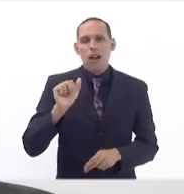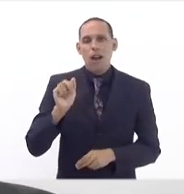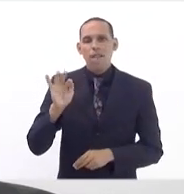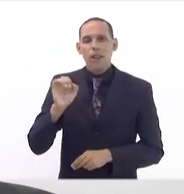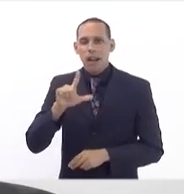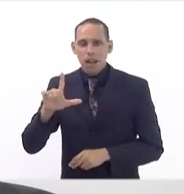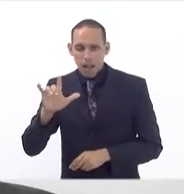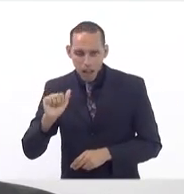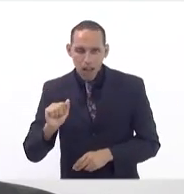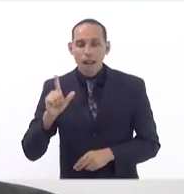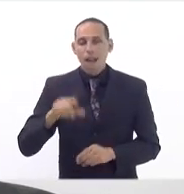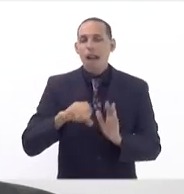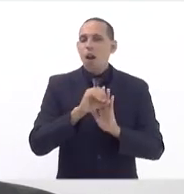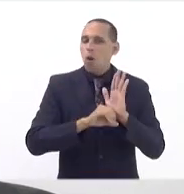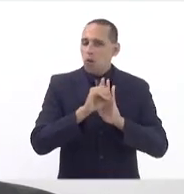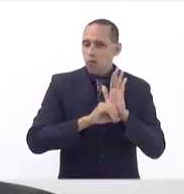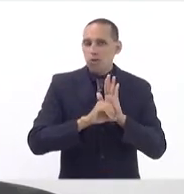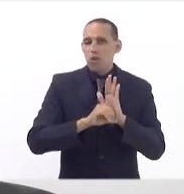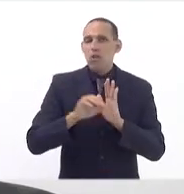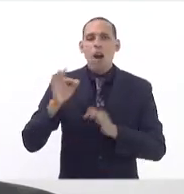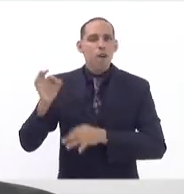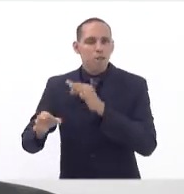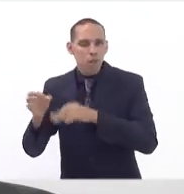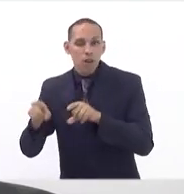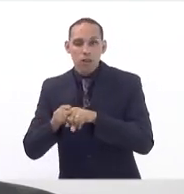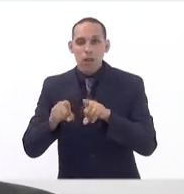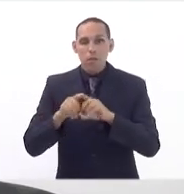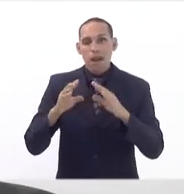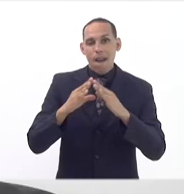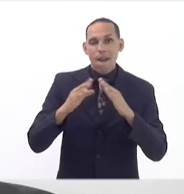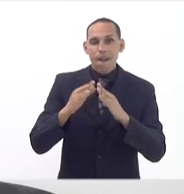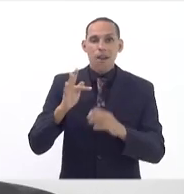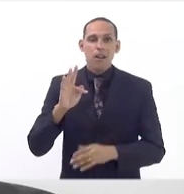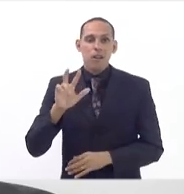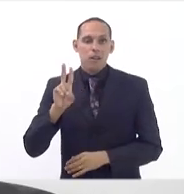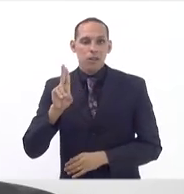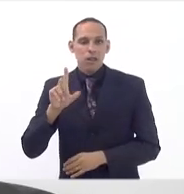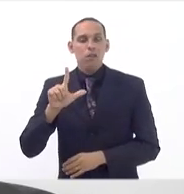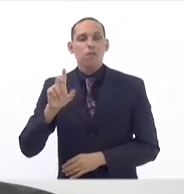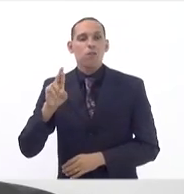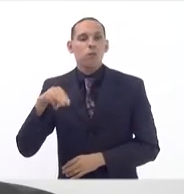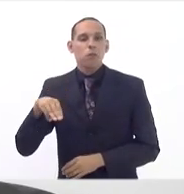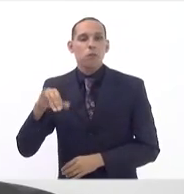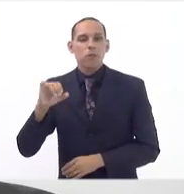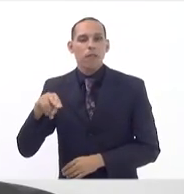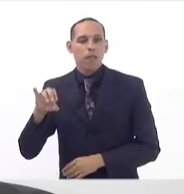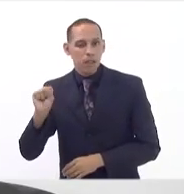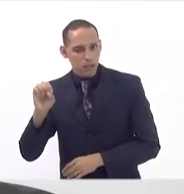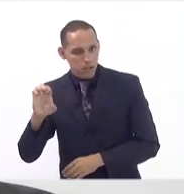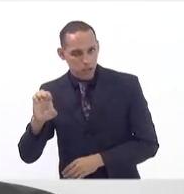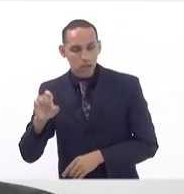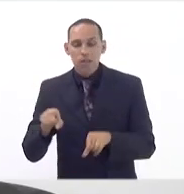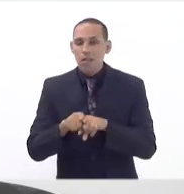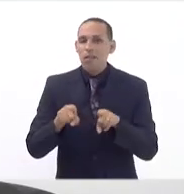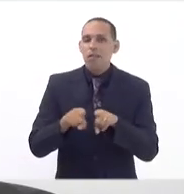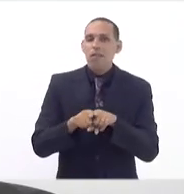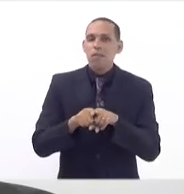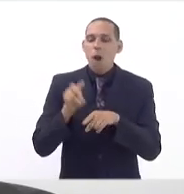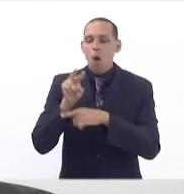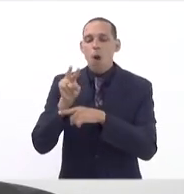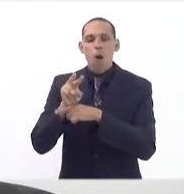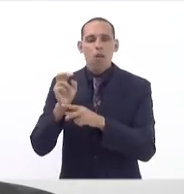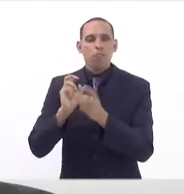Ofício do foro da casa Fluminense e do Observatório de transporte dos três para quem se tivesse a participação